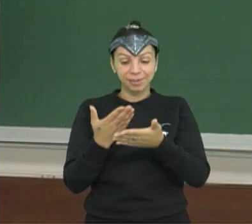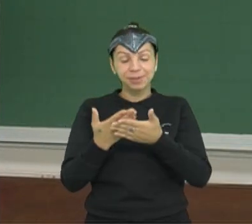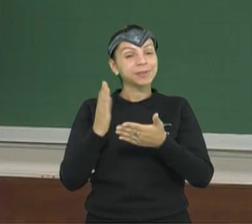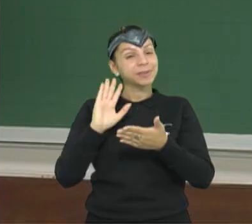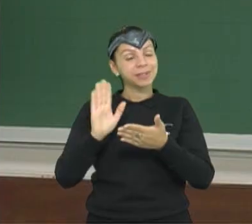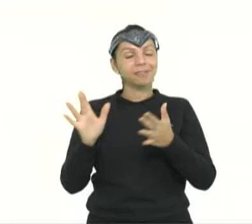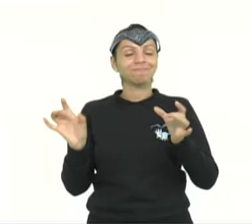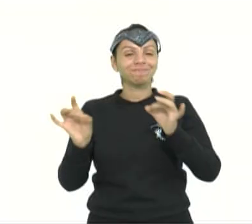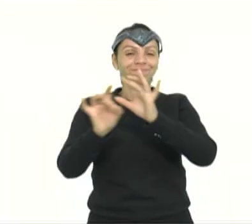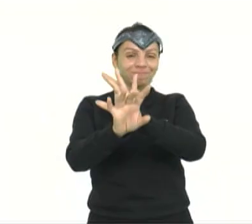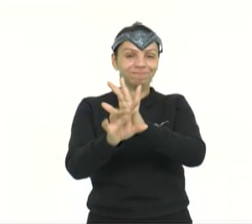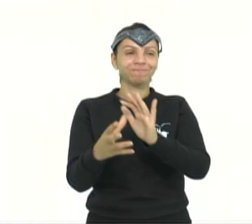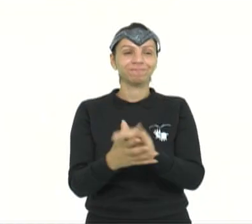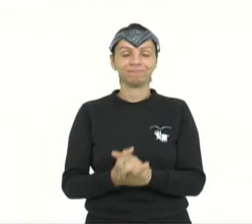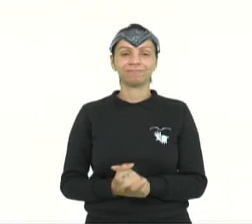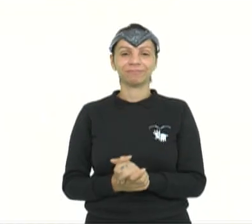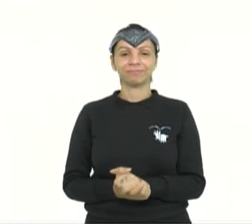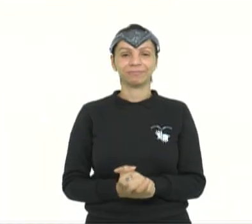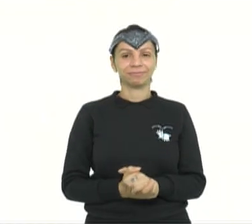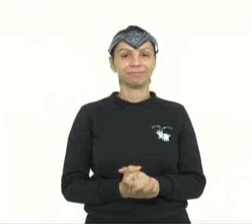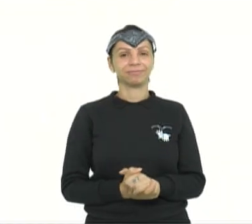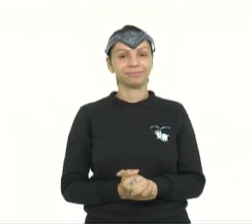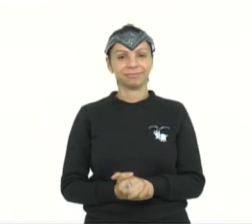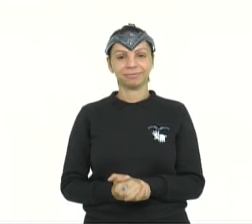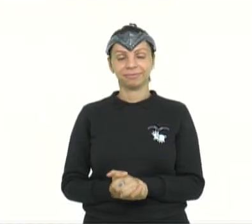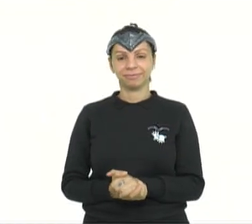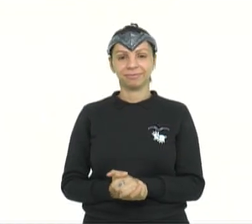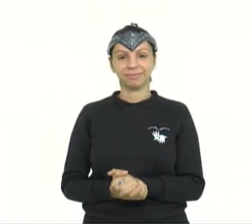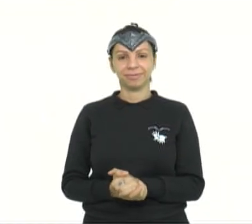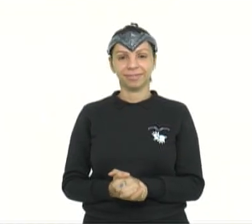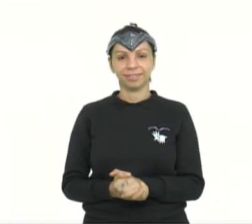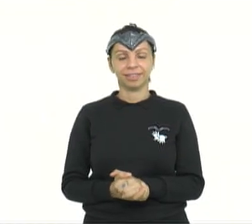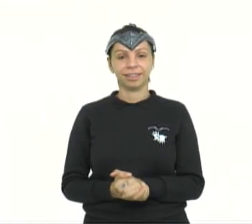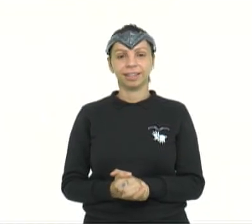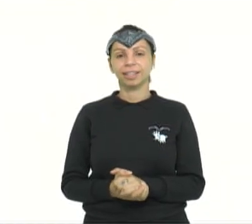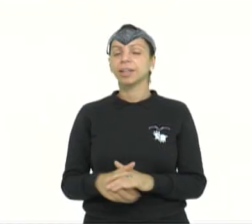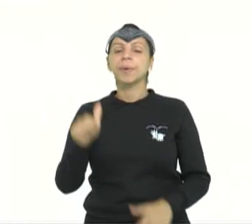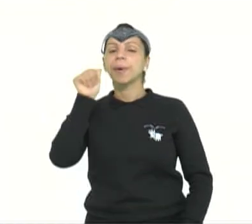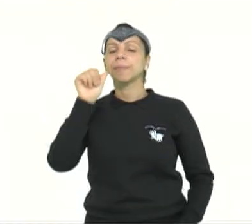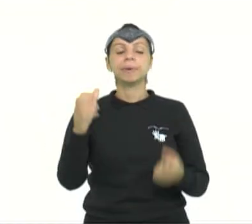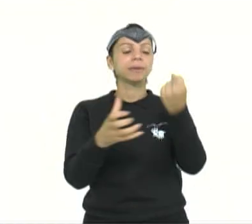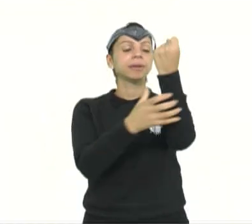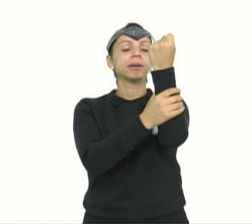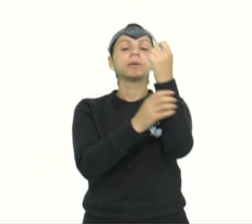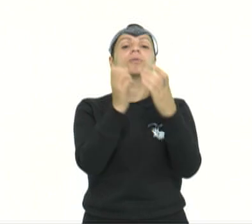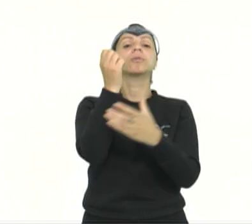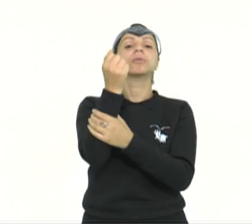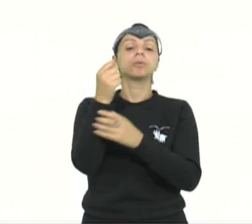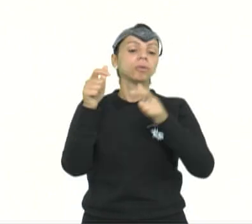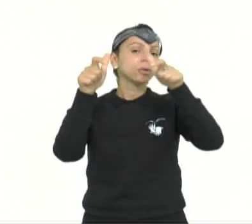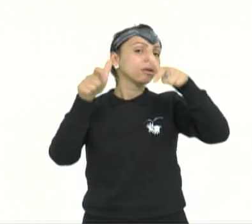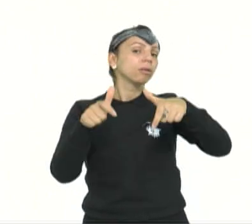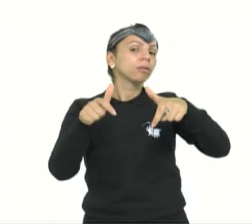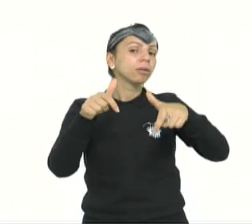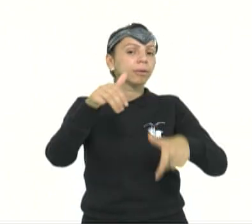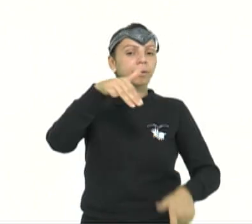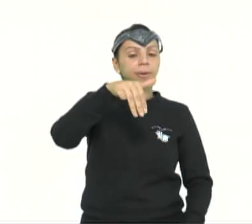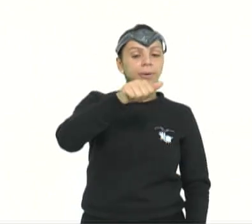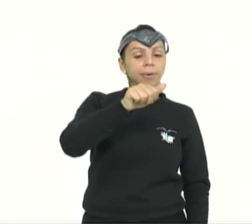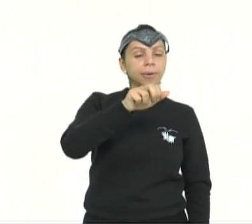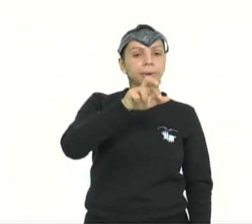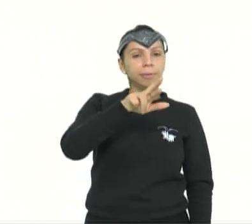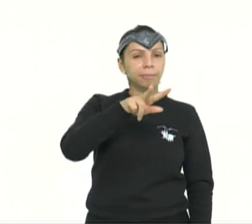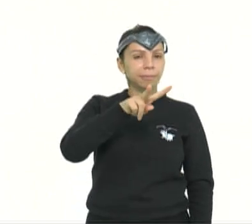terminando. The Wonder Woman is from... A Mulher Maravilha é de onde? Da Marvel, da